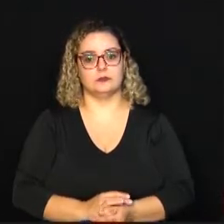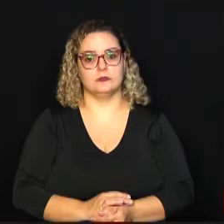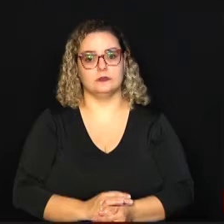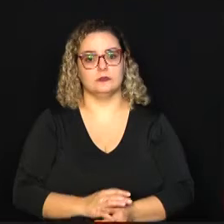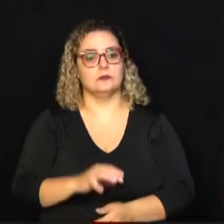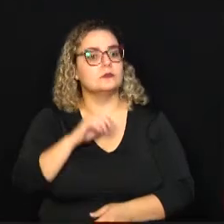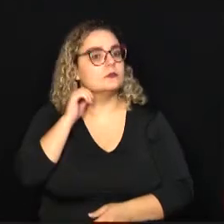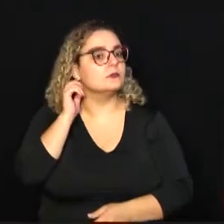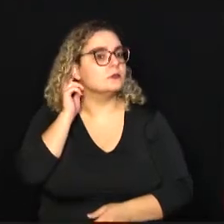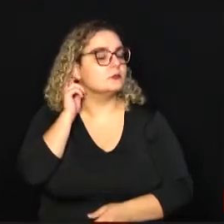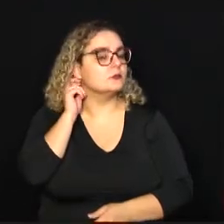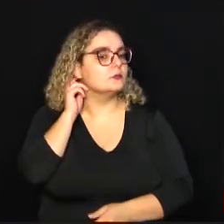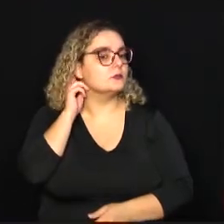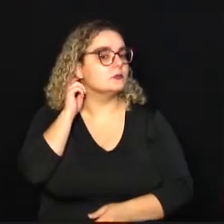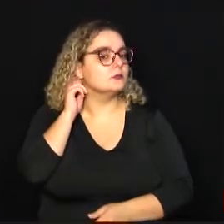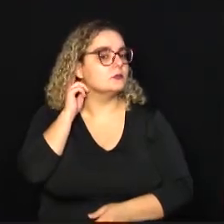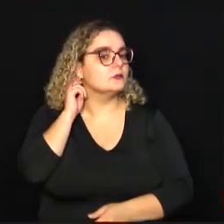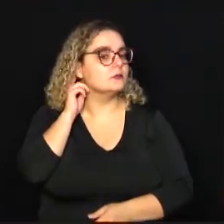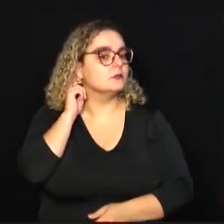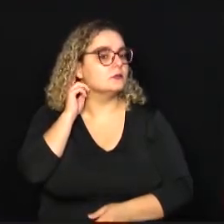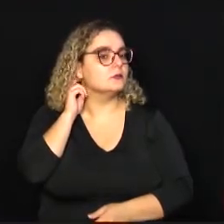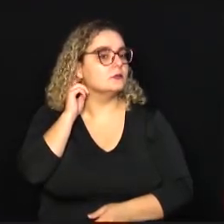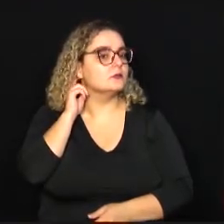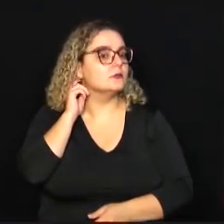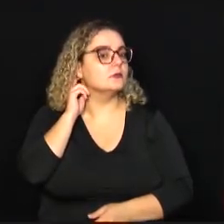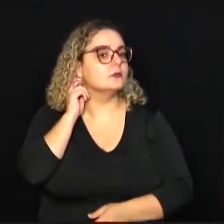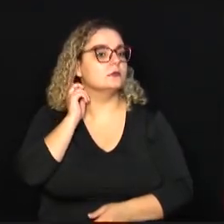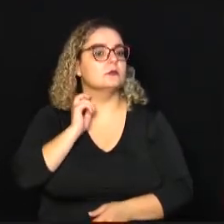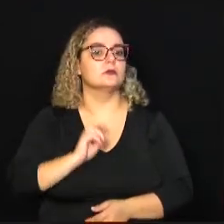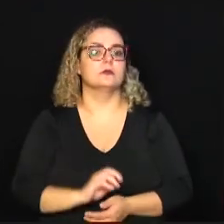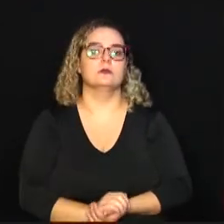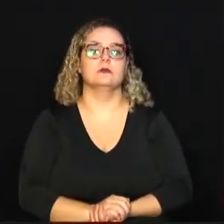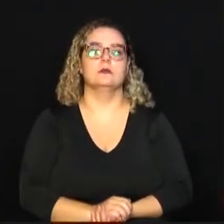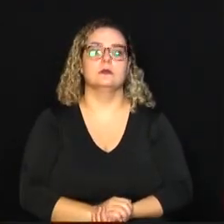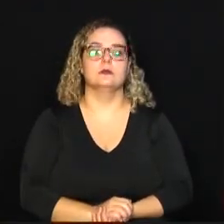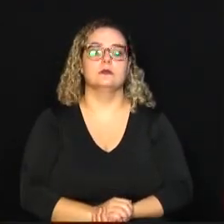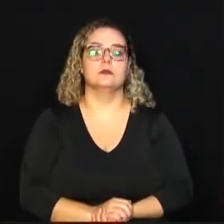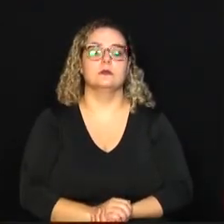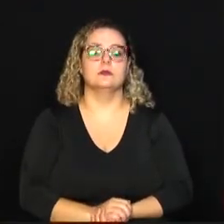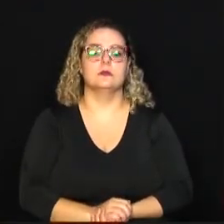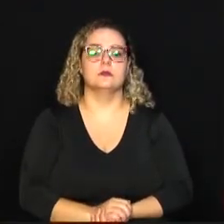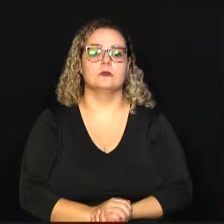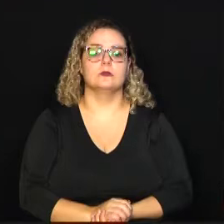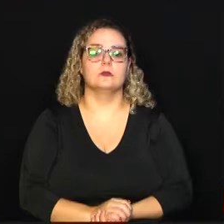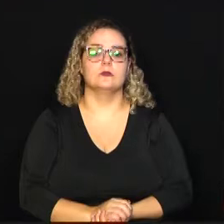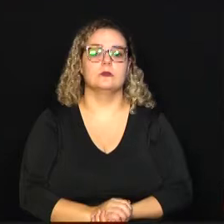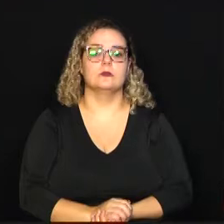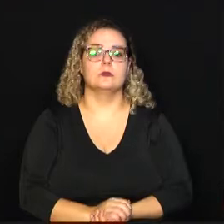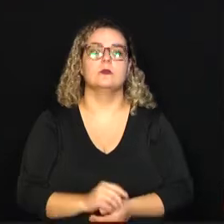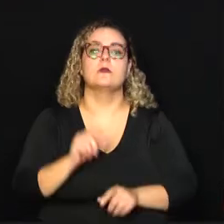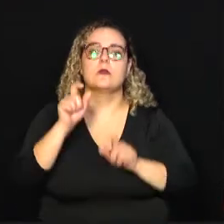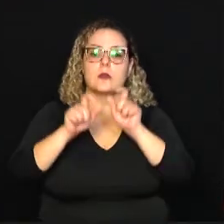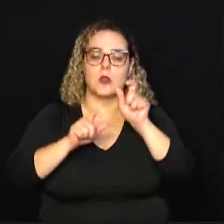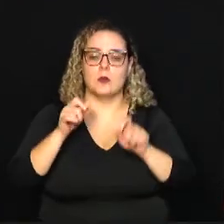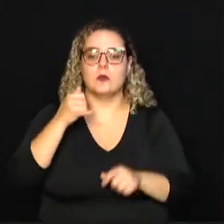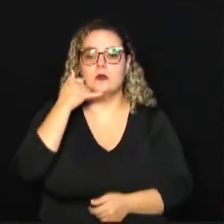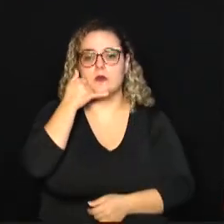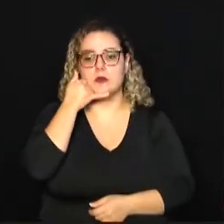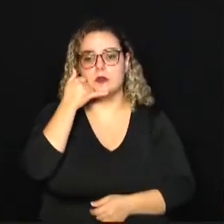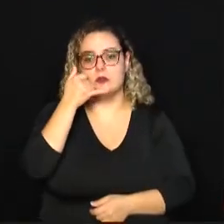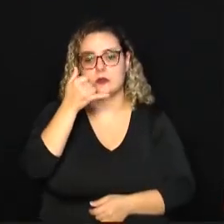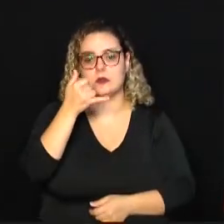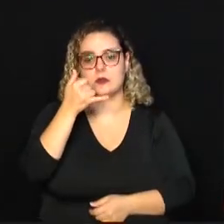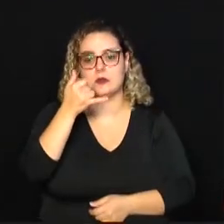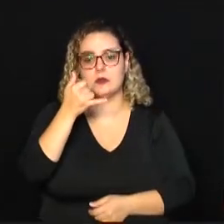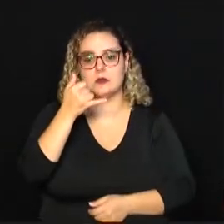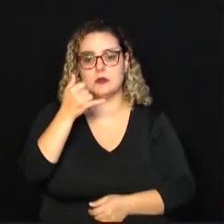Você pode falar, né? Não, ele estava falando. O pessoal vai te ligar para ver